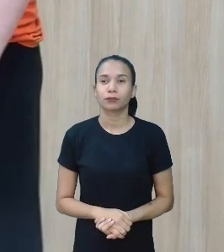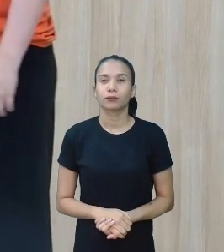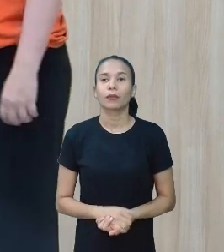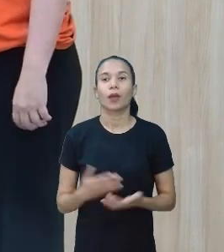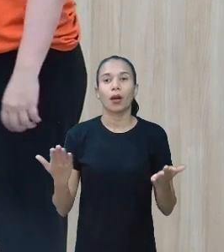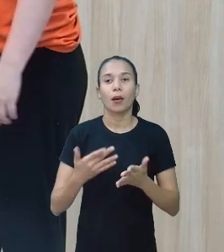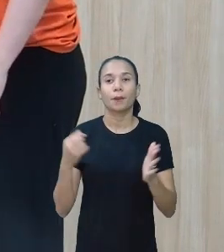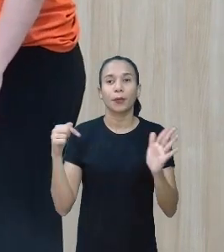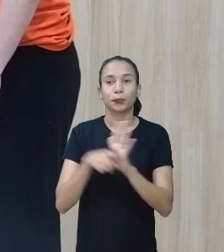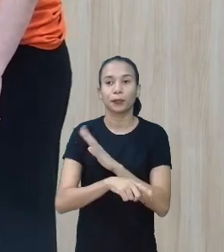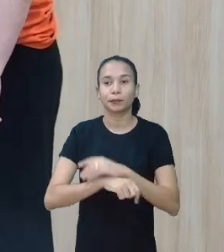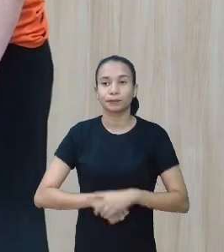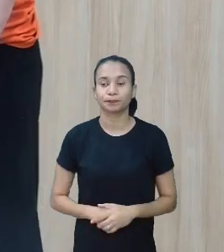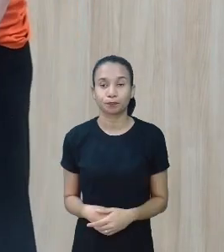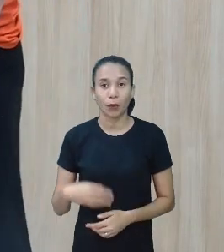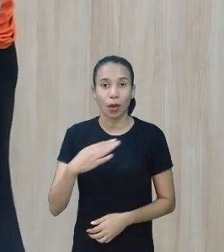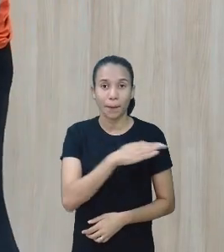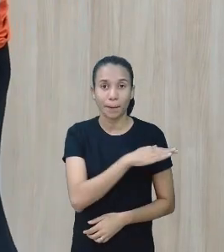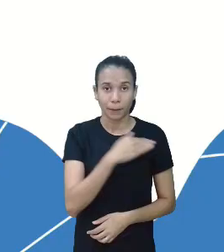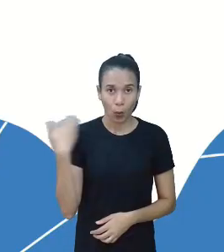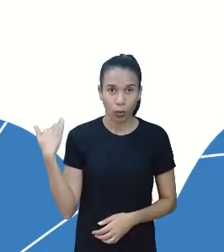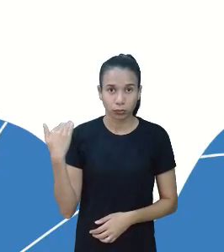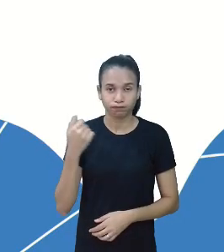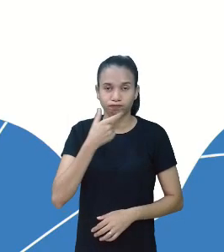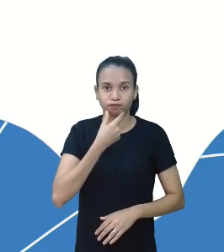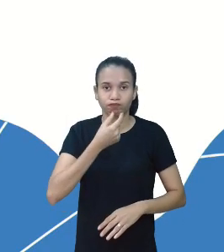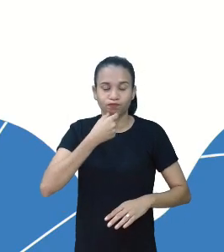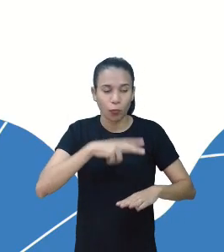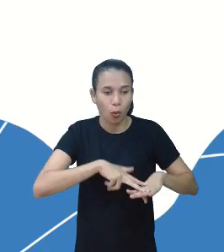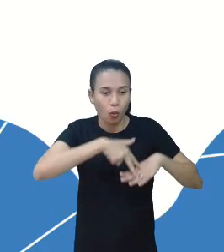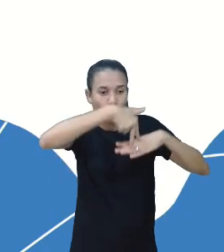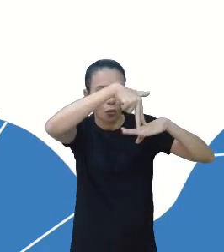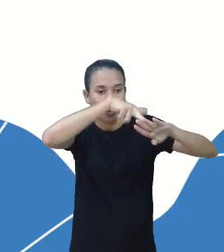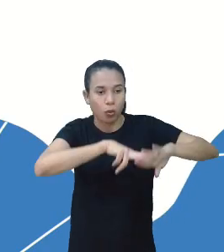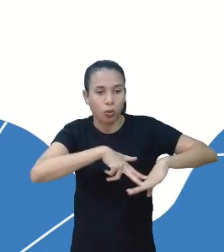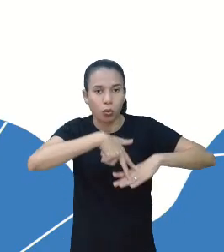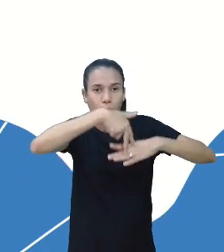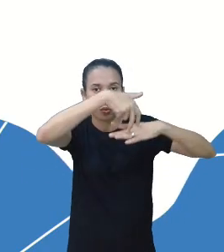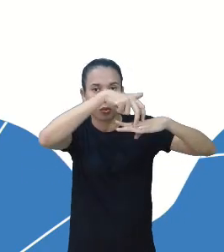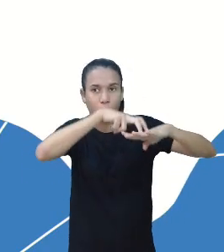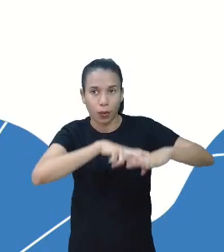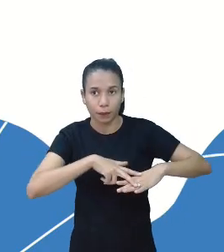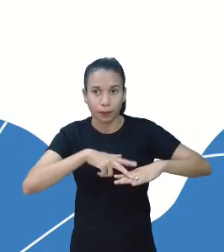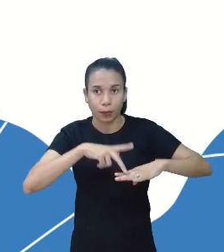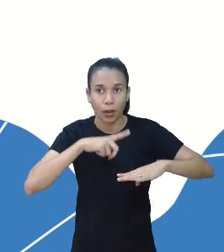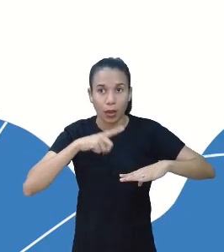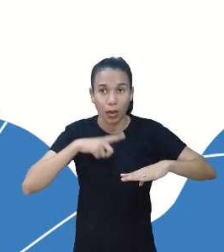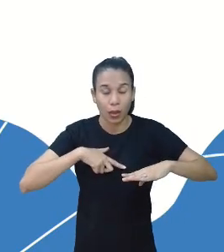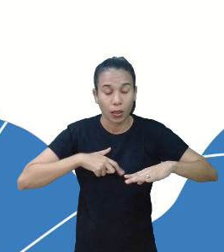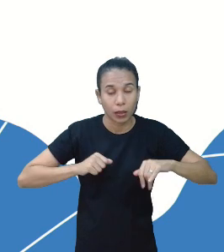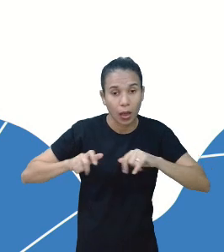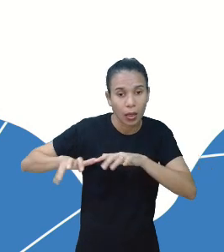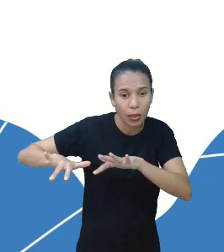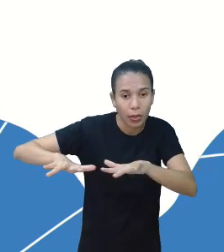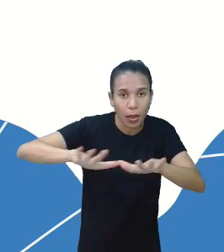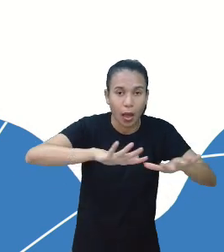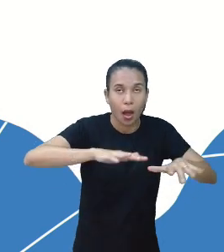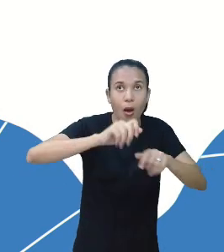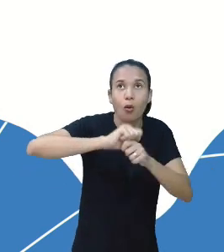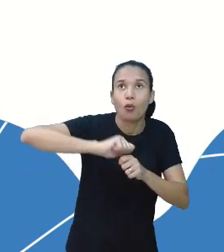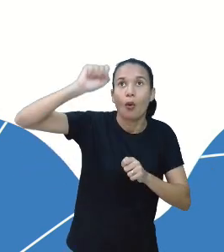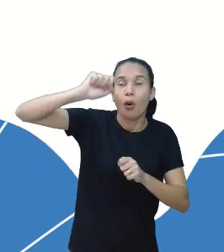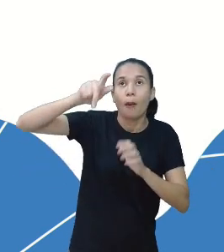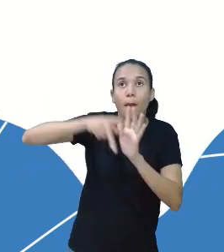Próxima questão. A morte do jangadeiro. Ao sopro do terral, abrindo a